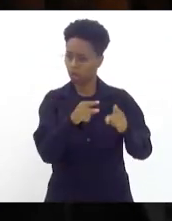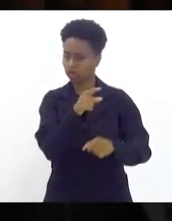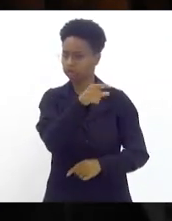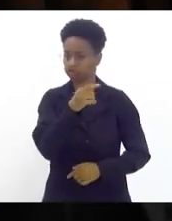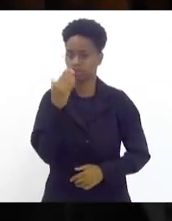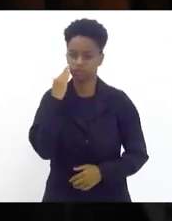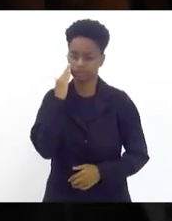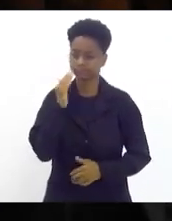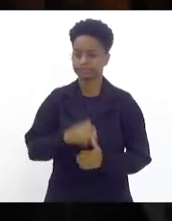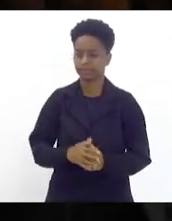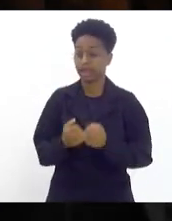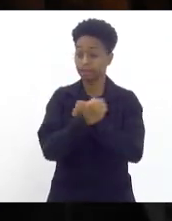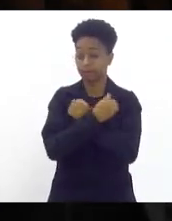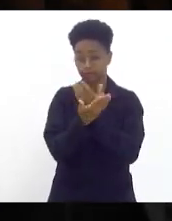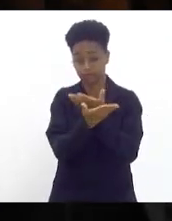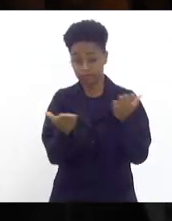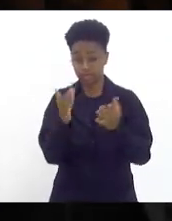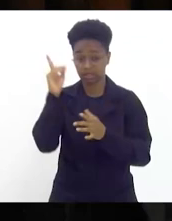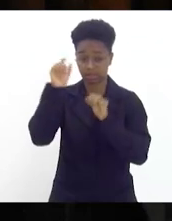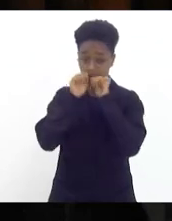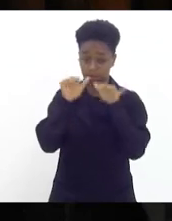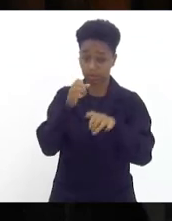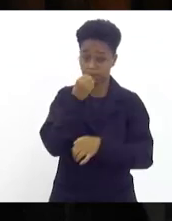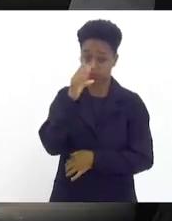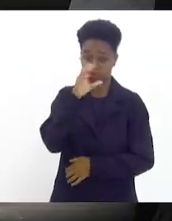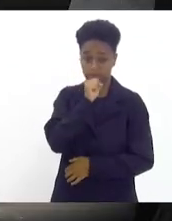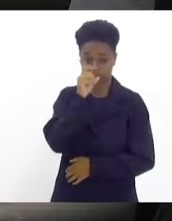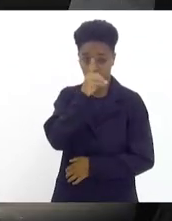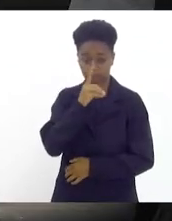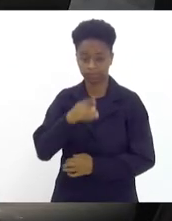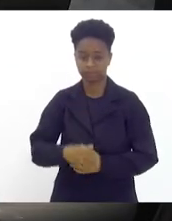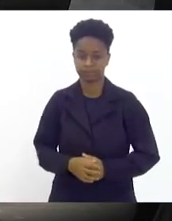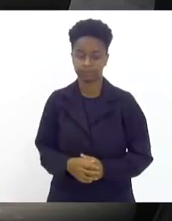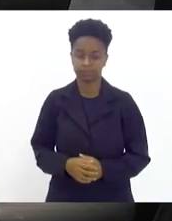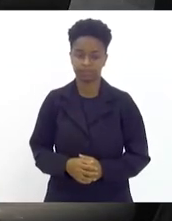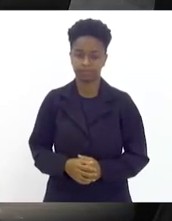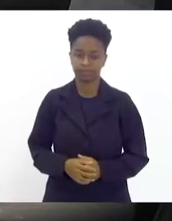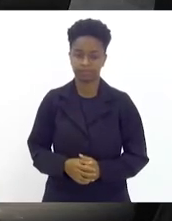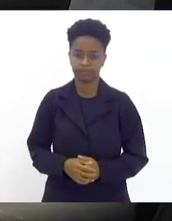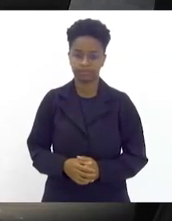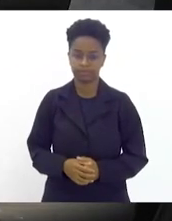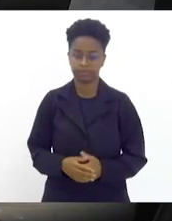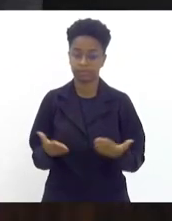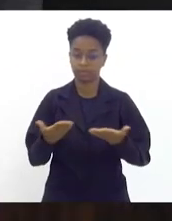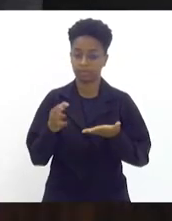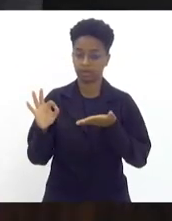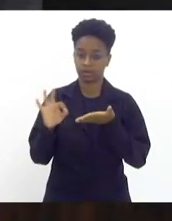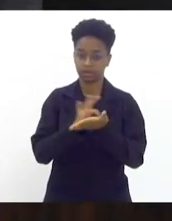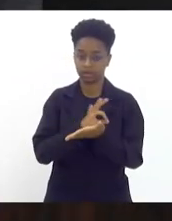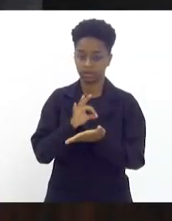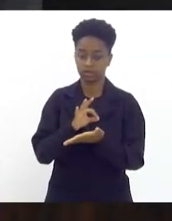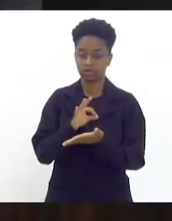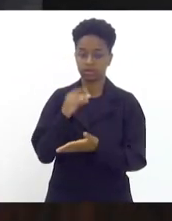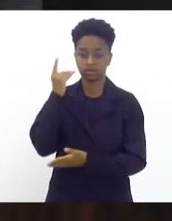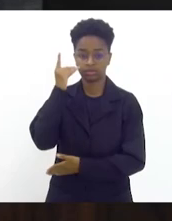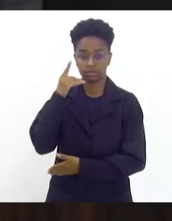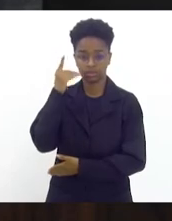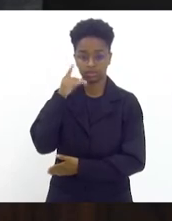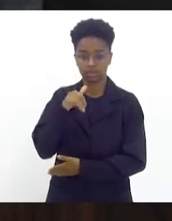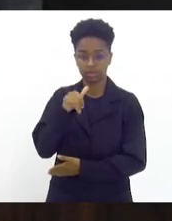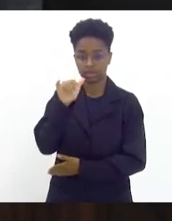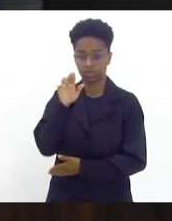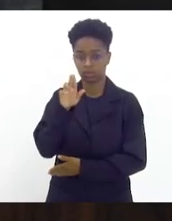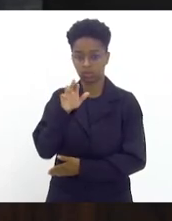abraço a todos da casa fiquem com Deus bom final de semana próximo a dois escrito é o nome Deputado